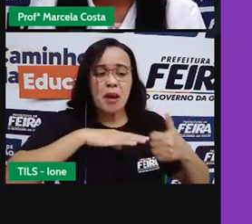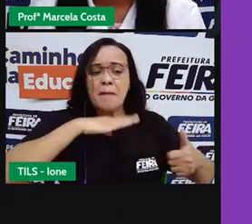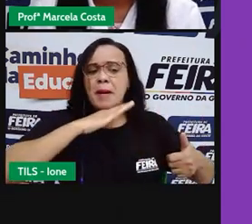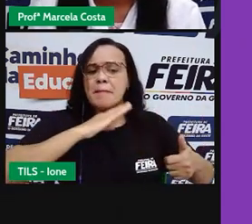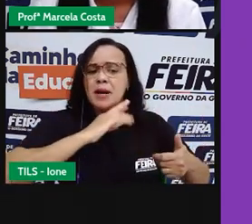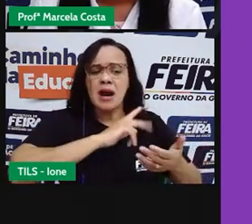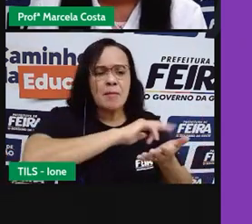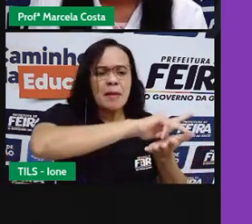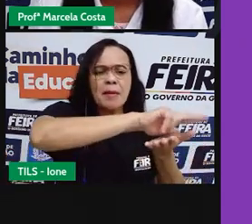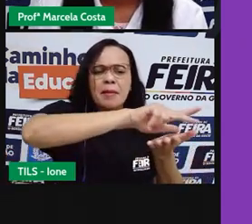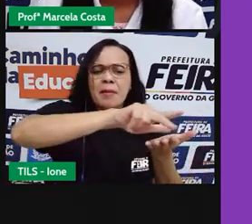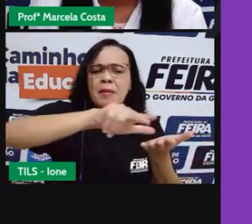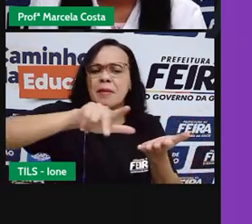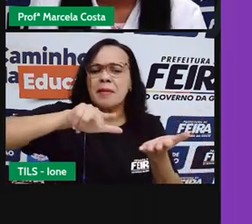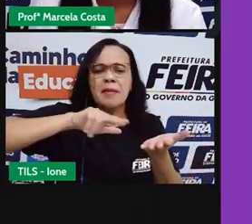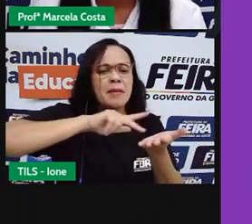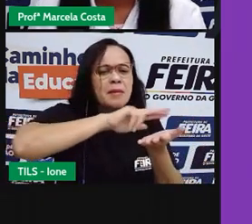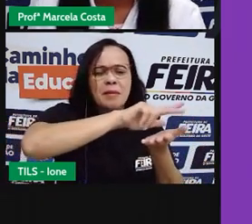Tudo bem ter mãe diferente.